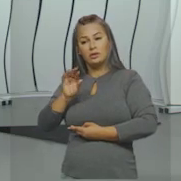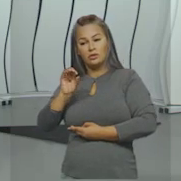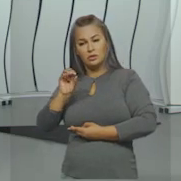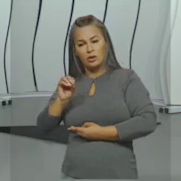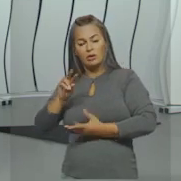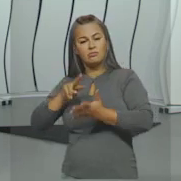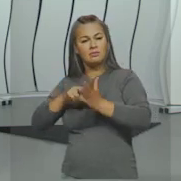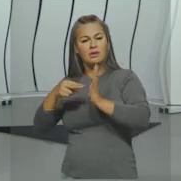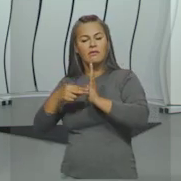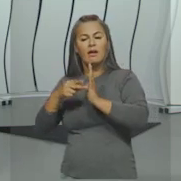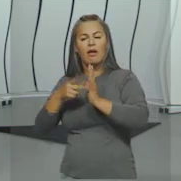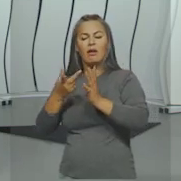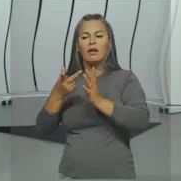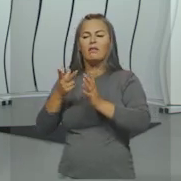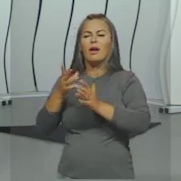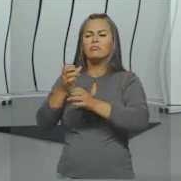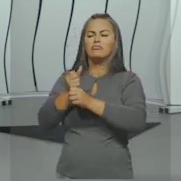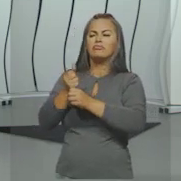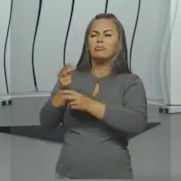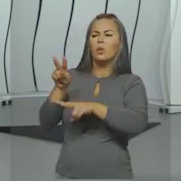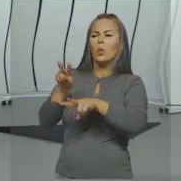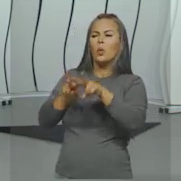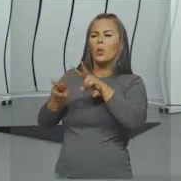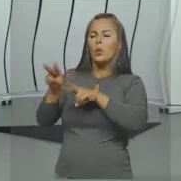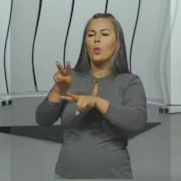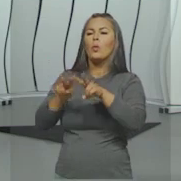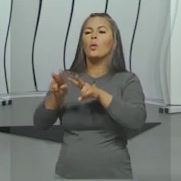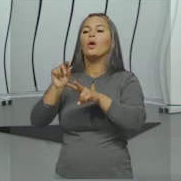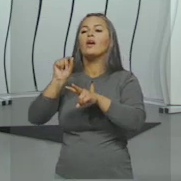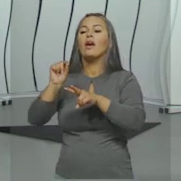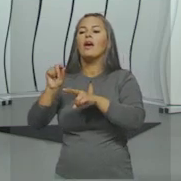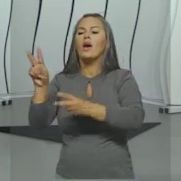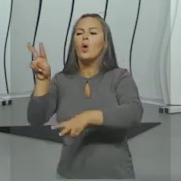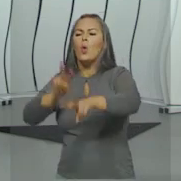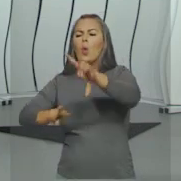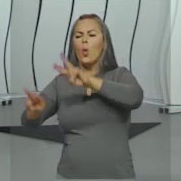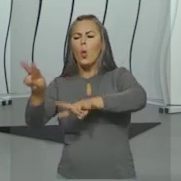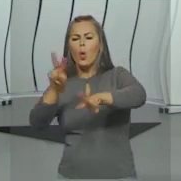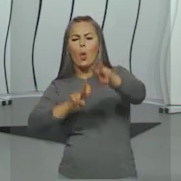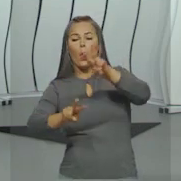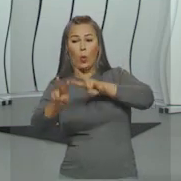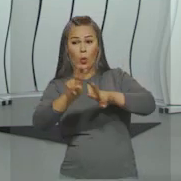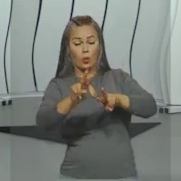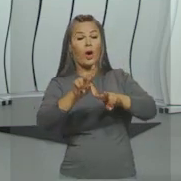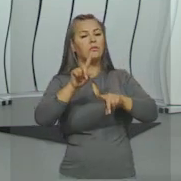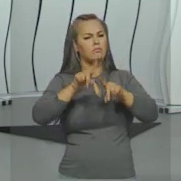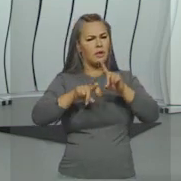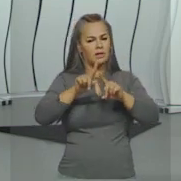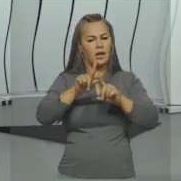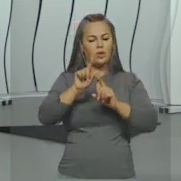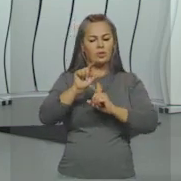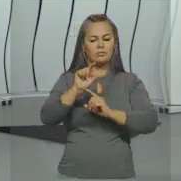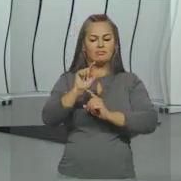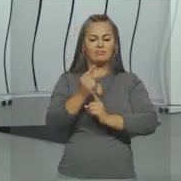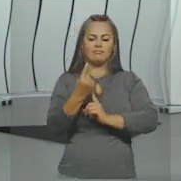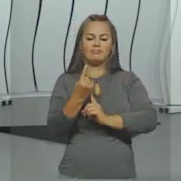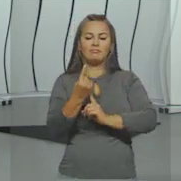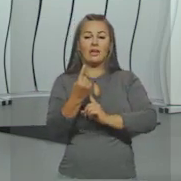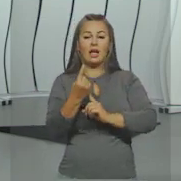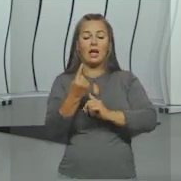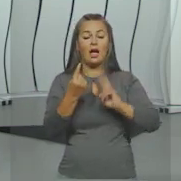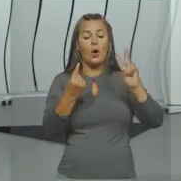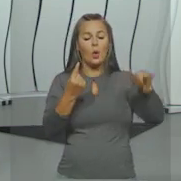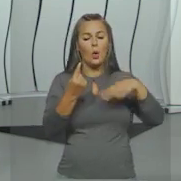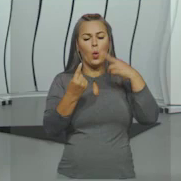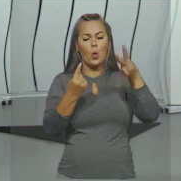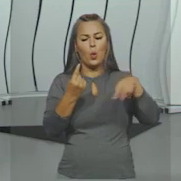direção do vento. Então, é um aparelho que o vento vai bater nele, ele vai girar para um lado ou para o outro, e a velocidade desse giro